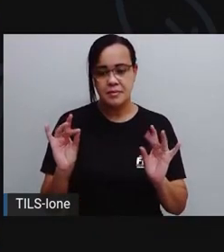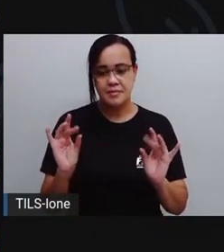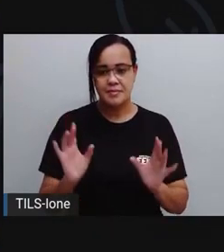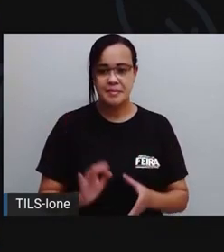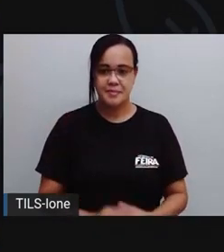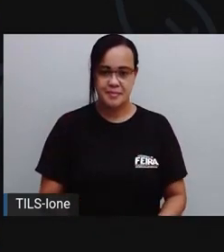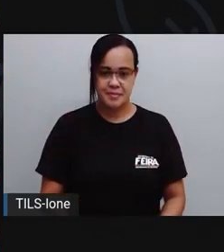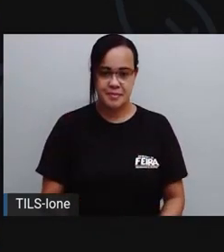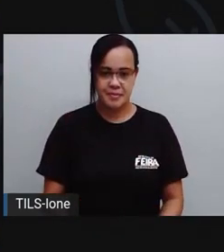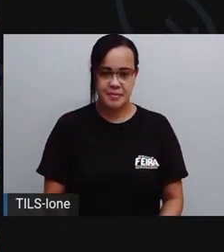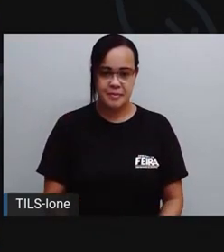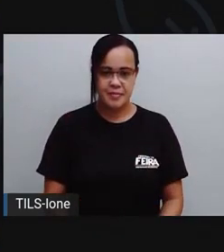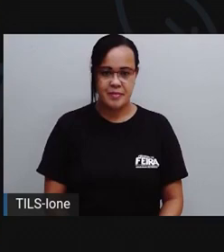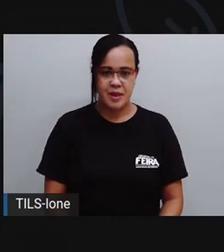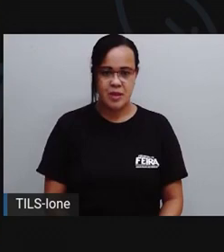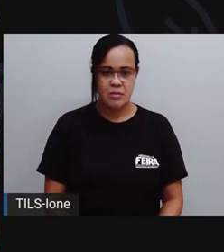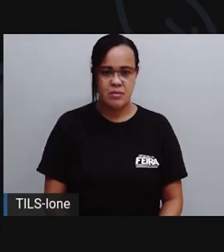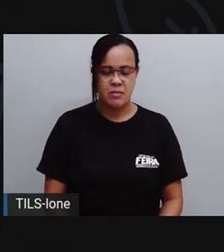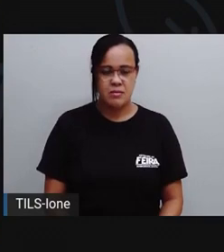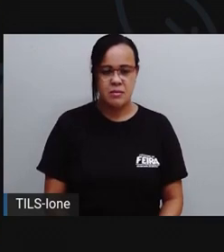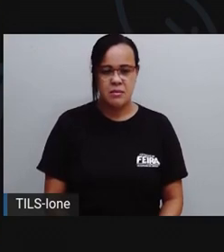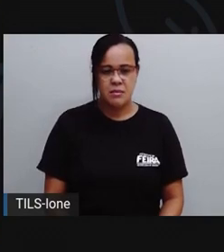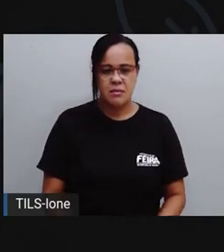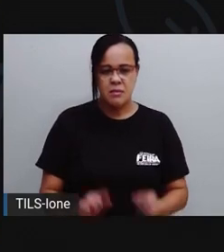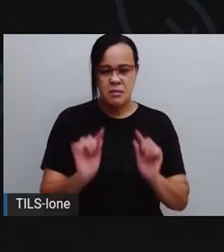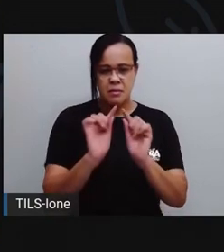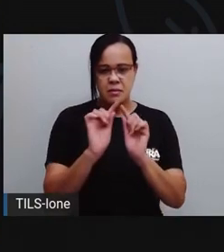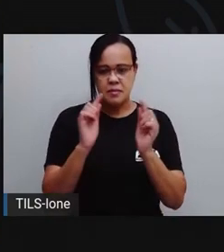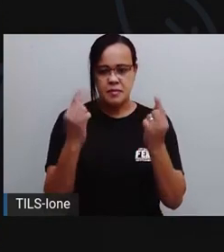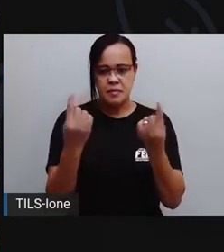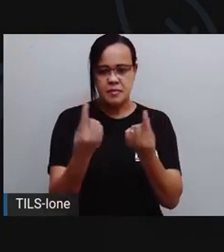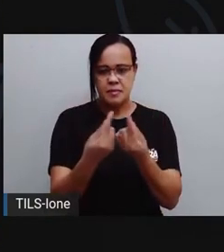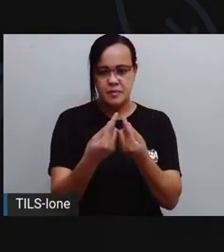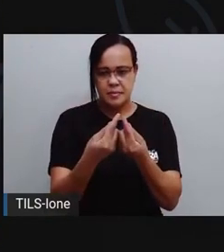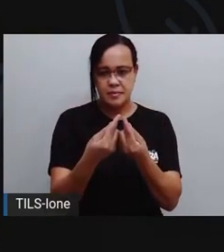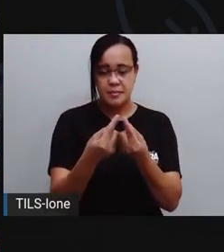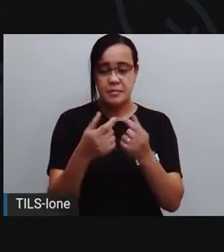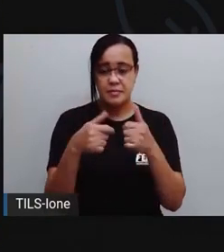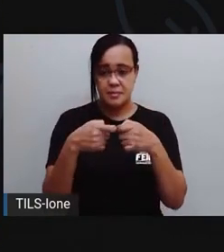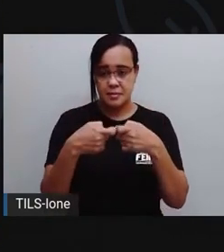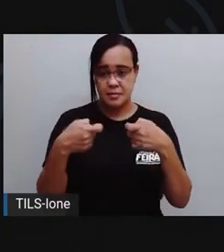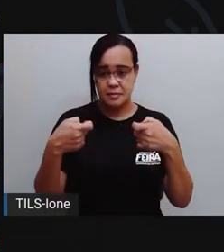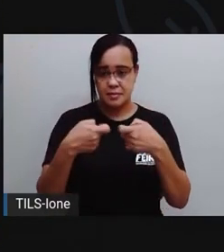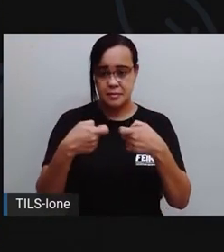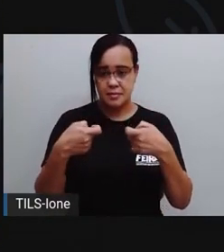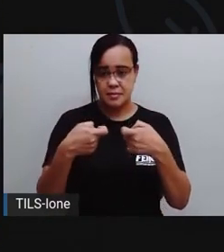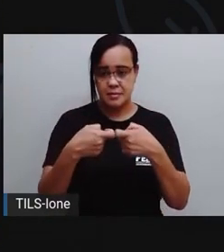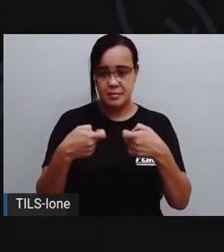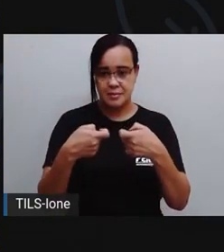nessa partezinha aqui de cima da meia.